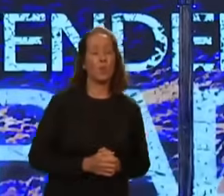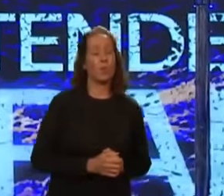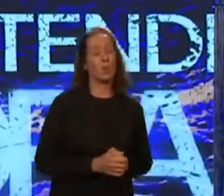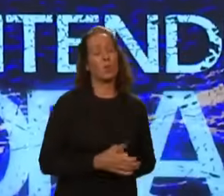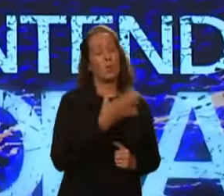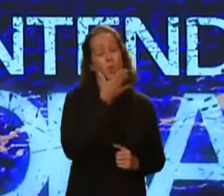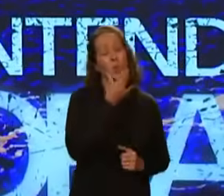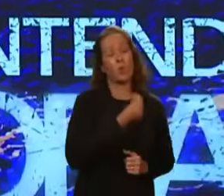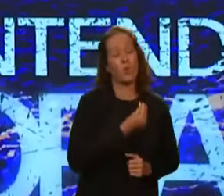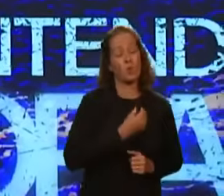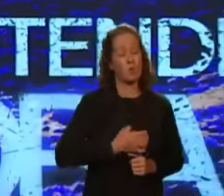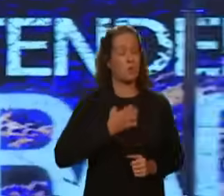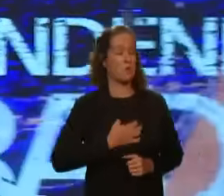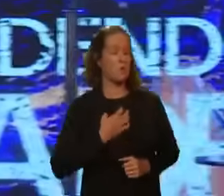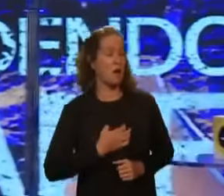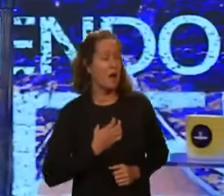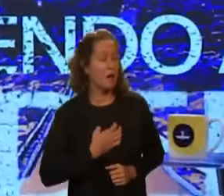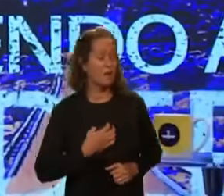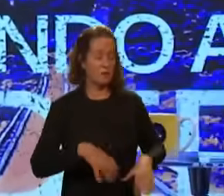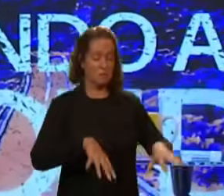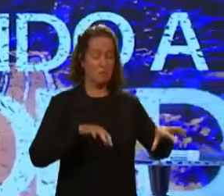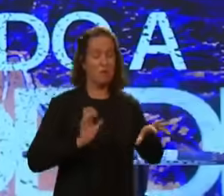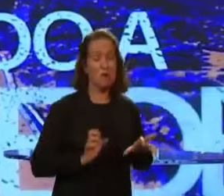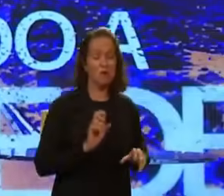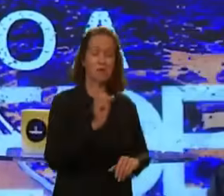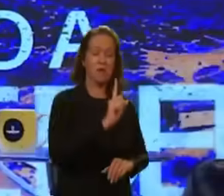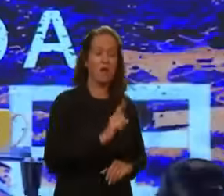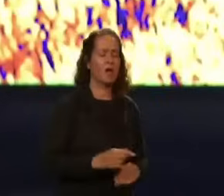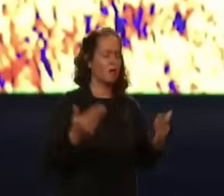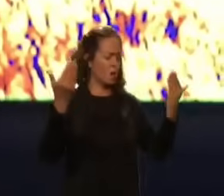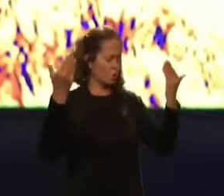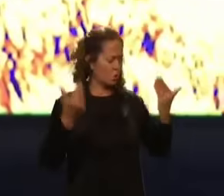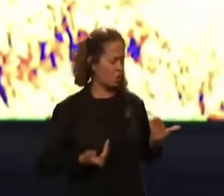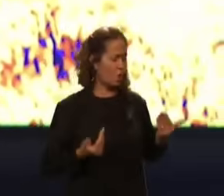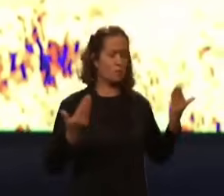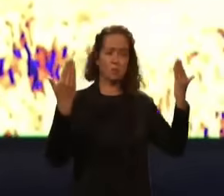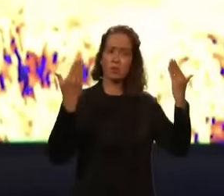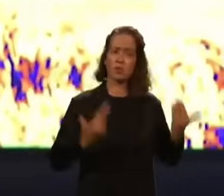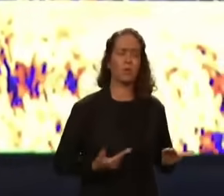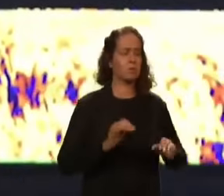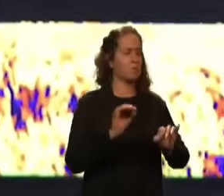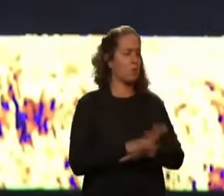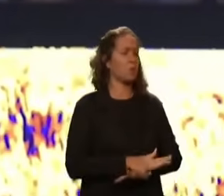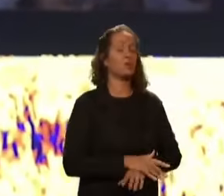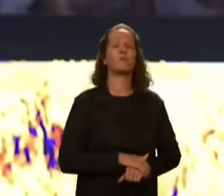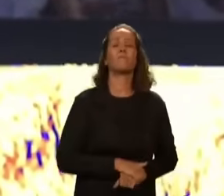raio. Eu sou o que sou. Quer conhecer Deus? Leia a Bíblia.